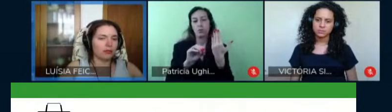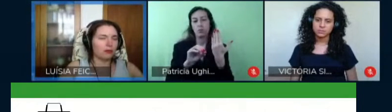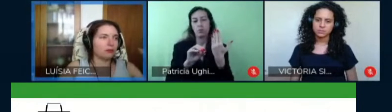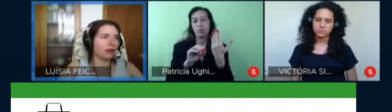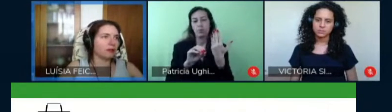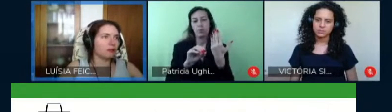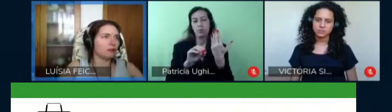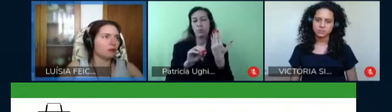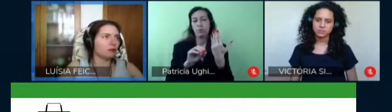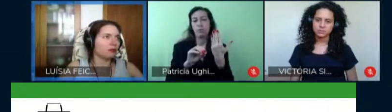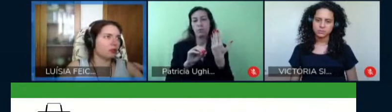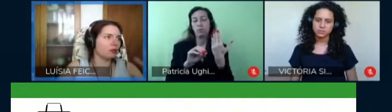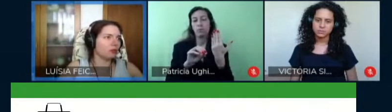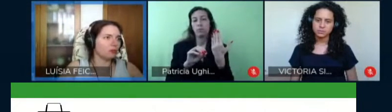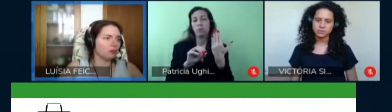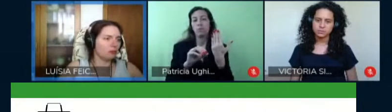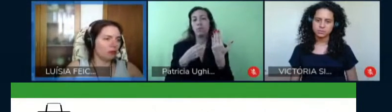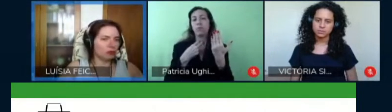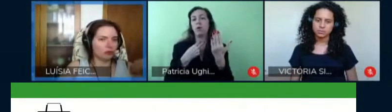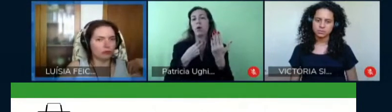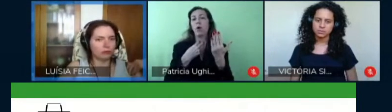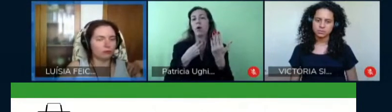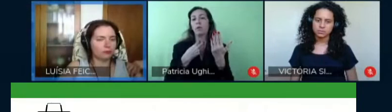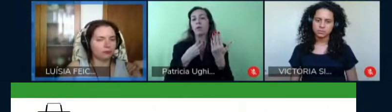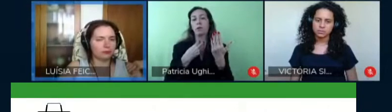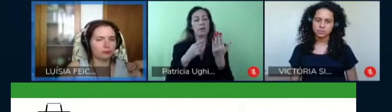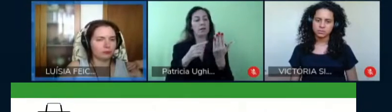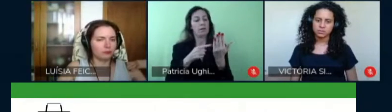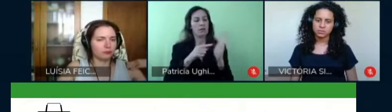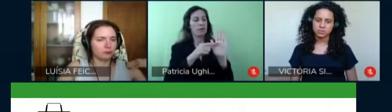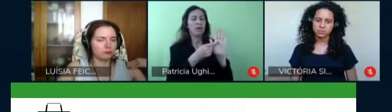não pode ficar no verso de algum outro.